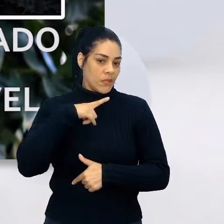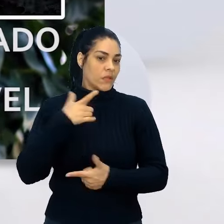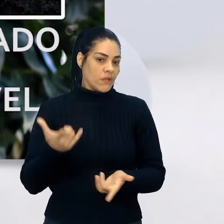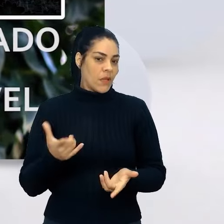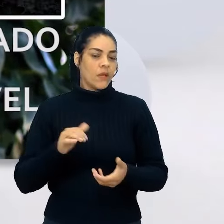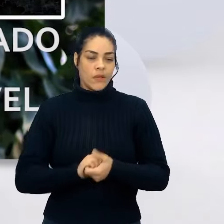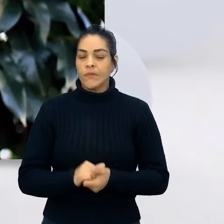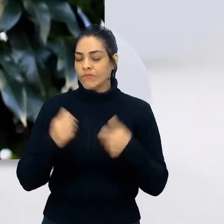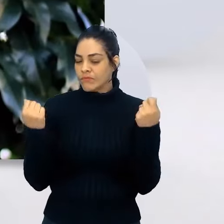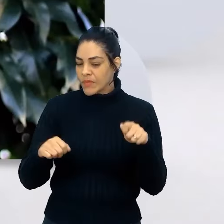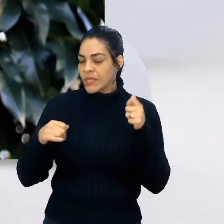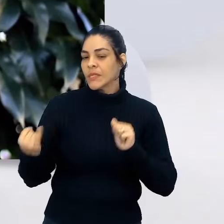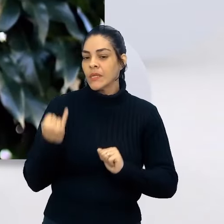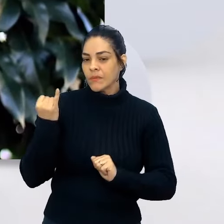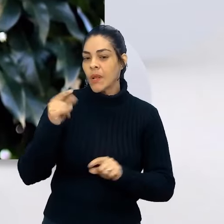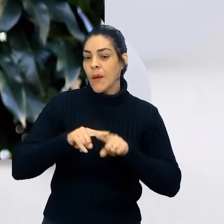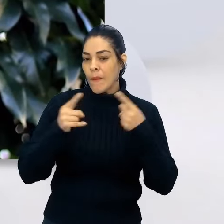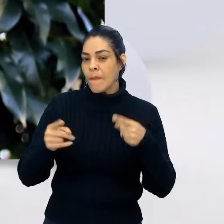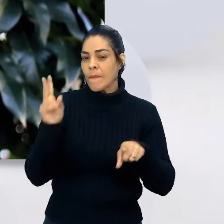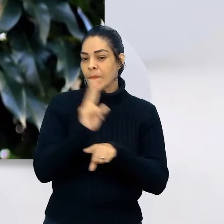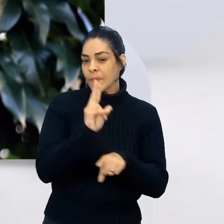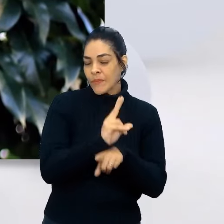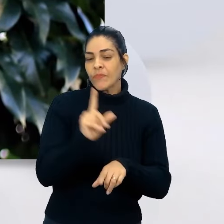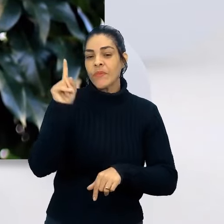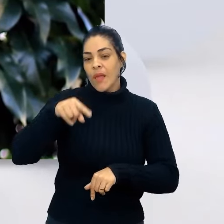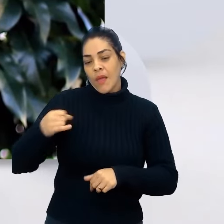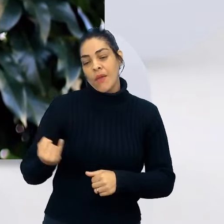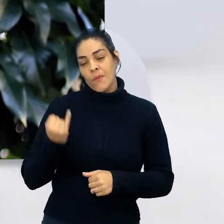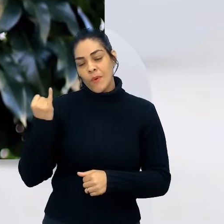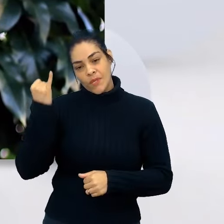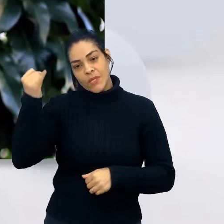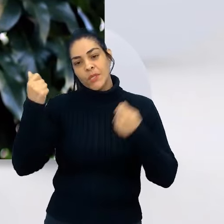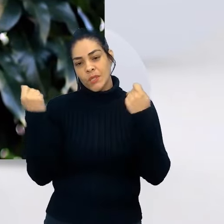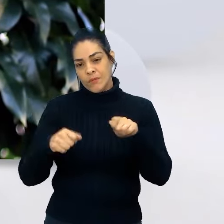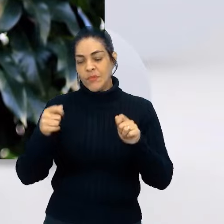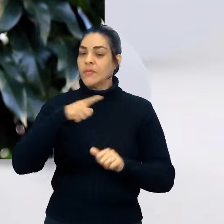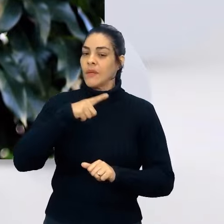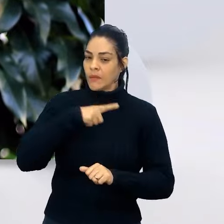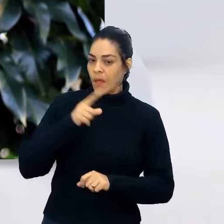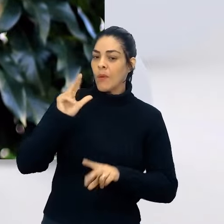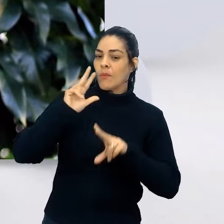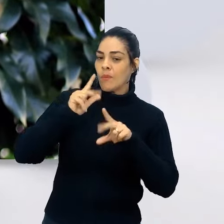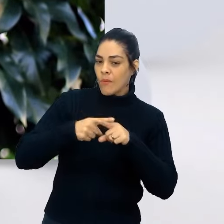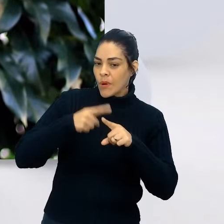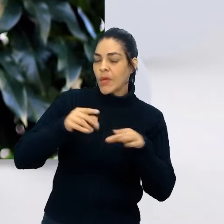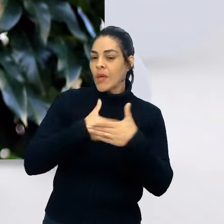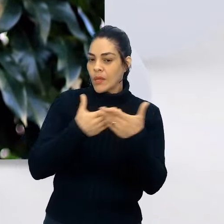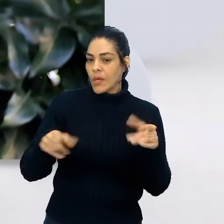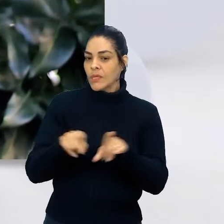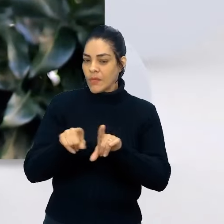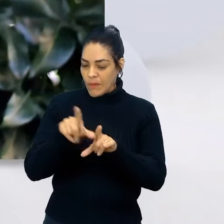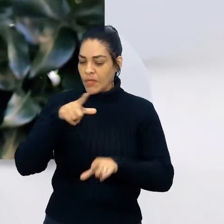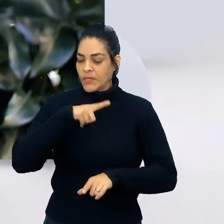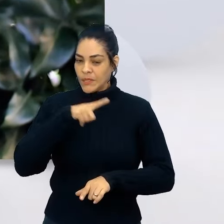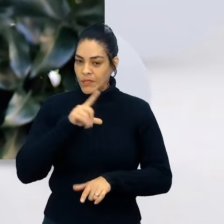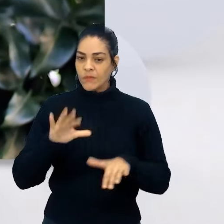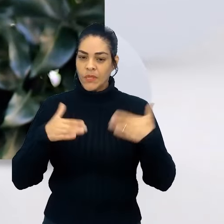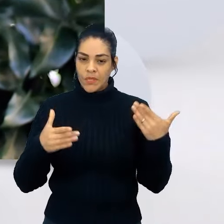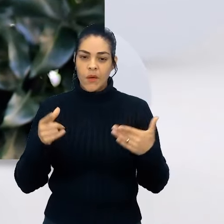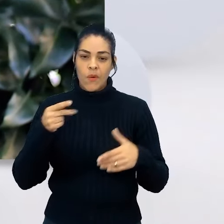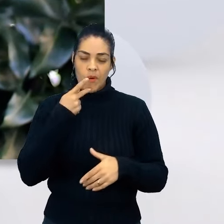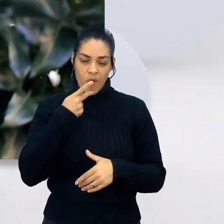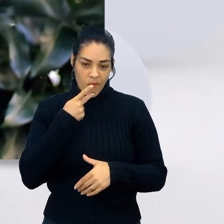de uma determinada área. Mas o conservar também é importante e precisa existir exatamente porque nós existimos. E eu arrisco